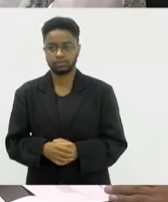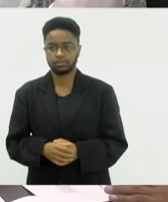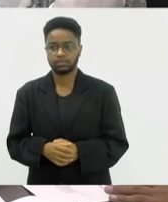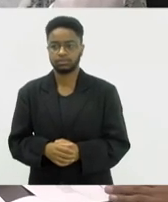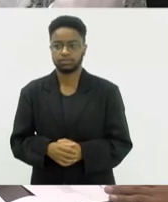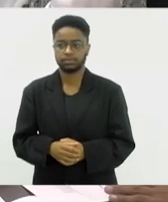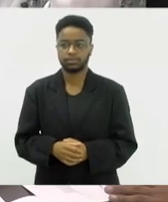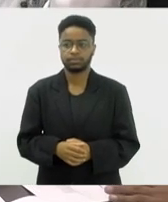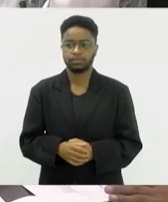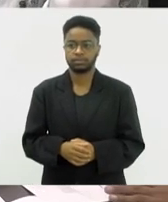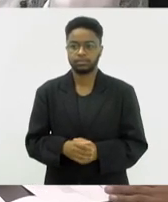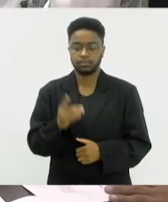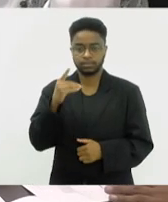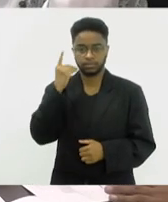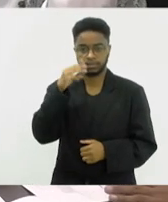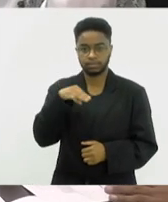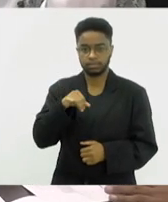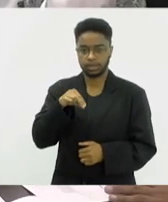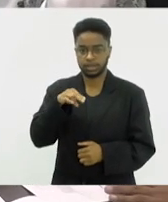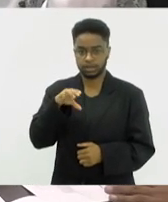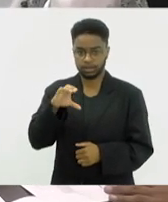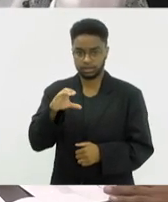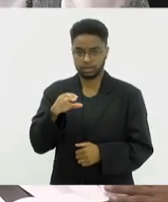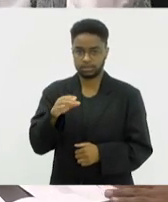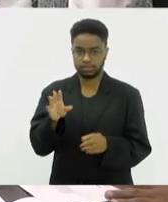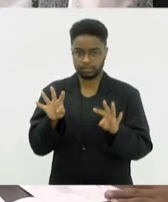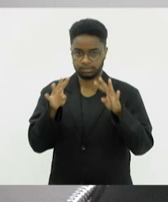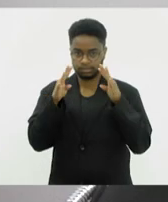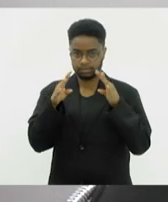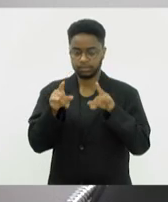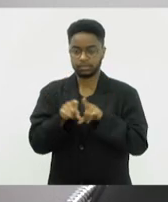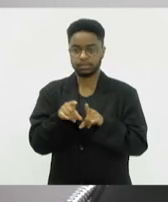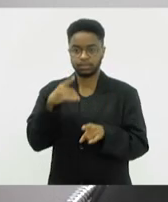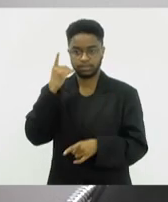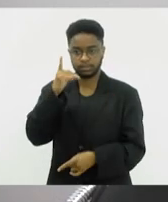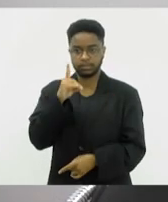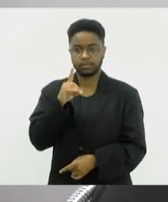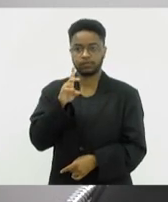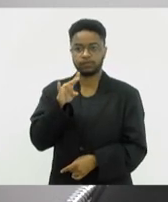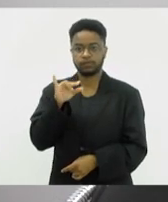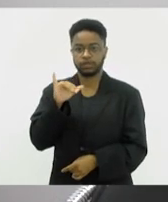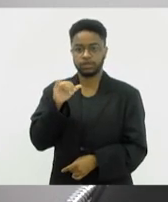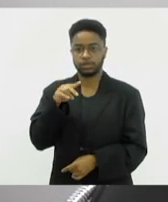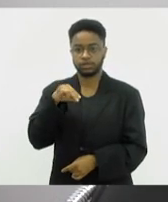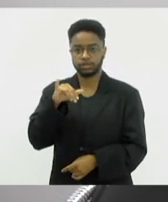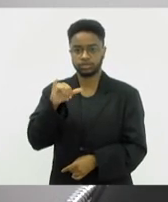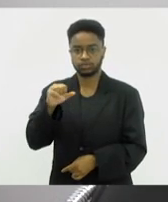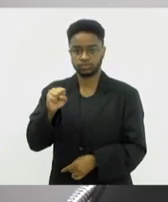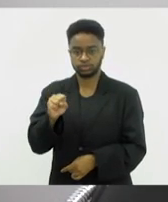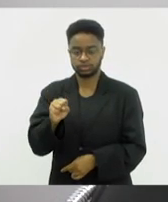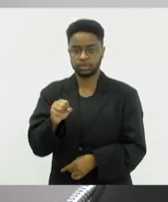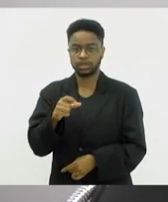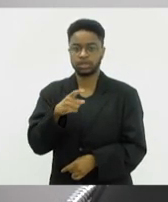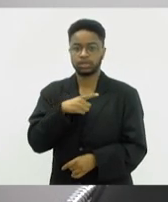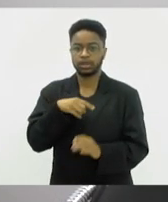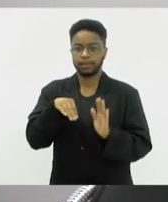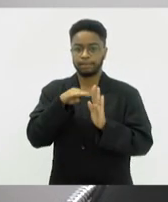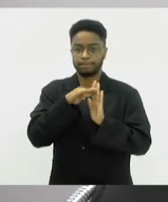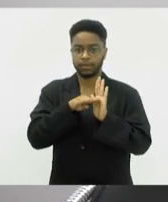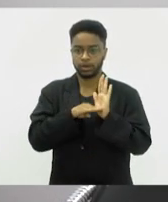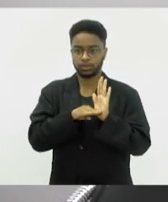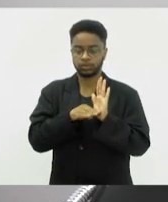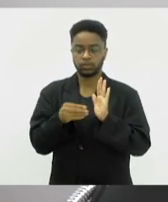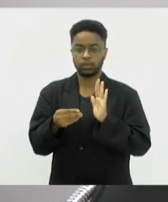Deputado Carminck, chamar a sua atenção. Sim. E do deputado Vinícius Cozzolino. Tem na pauta dessa semana,